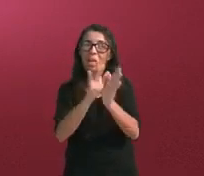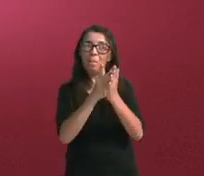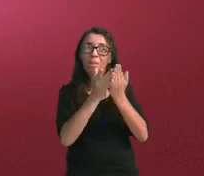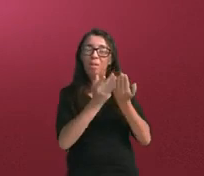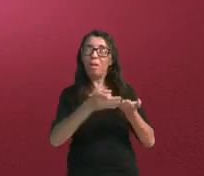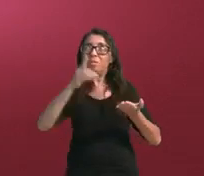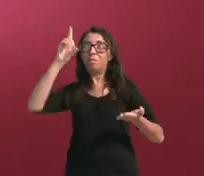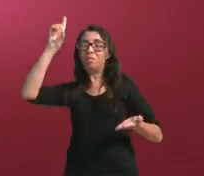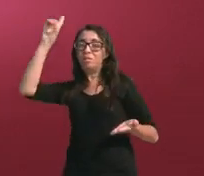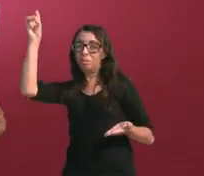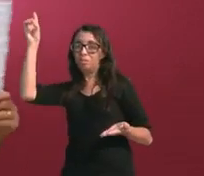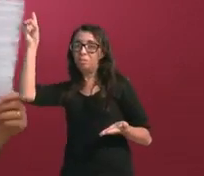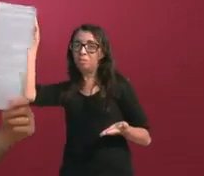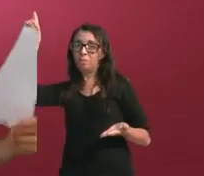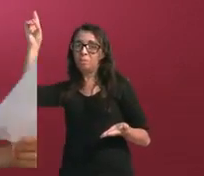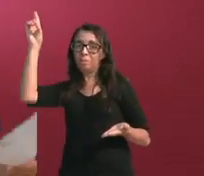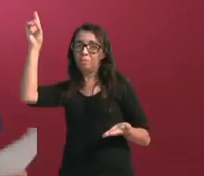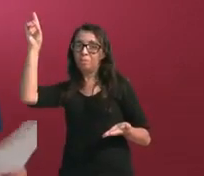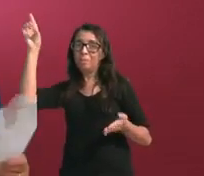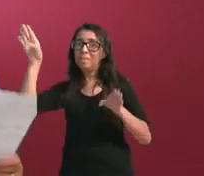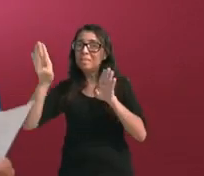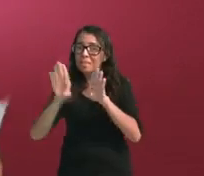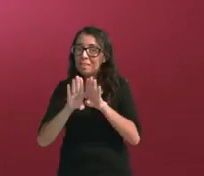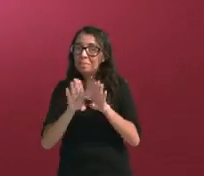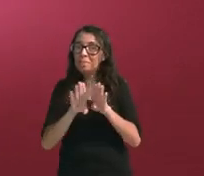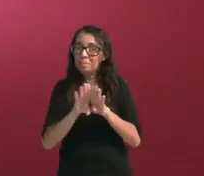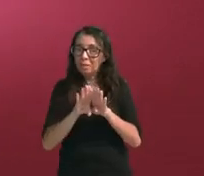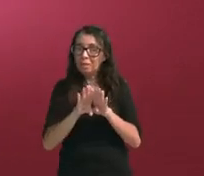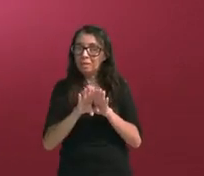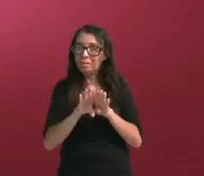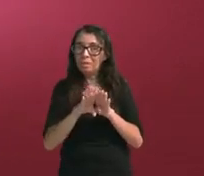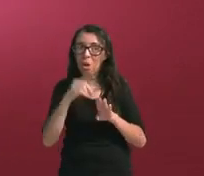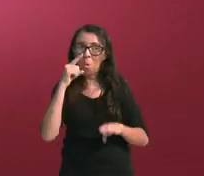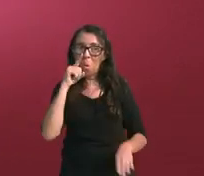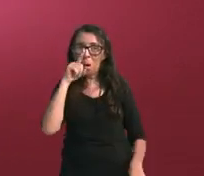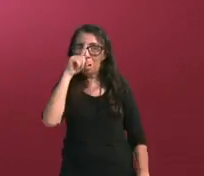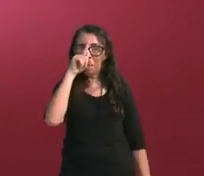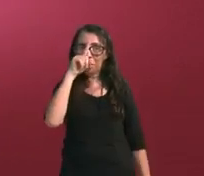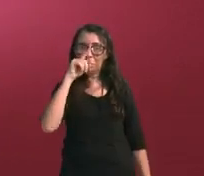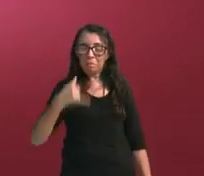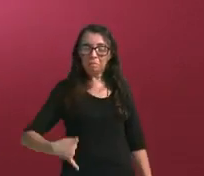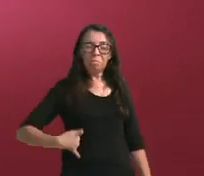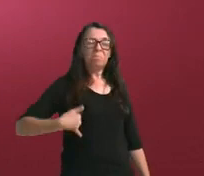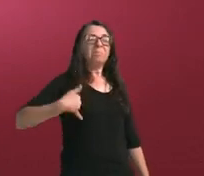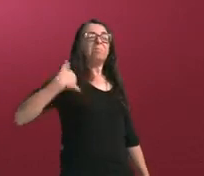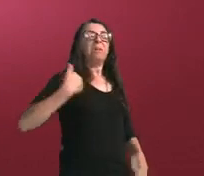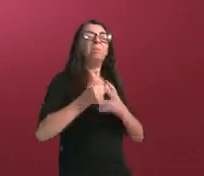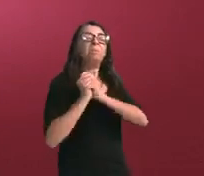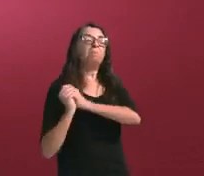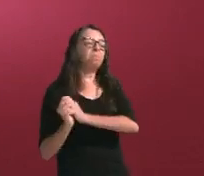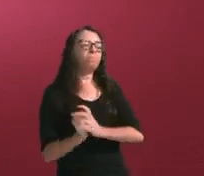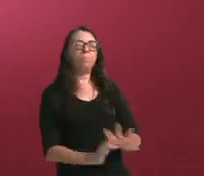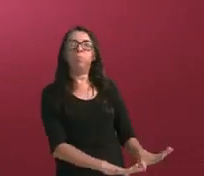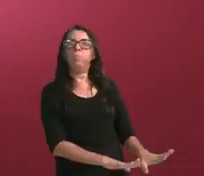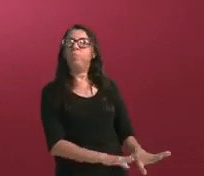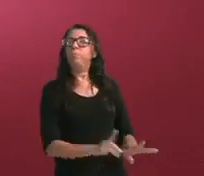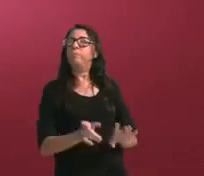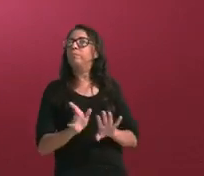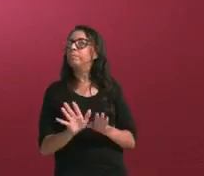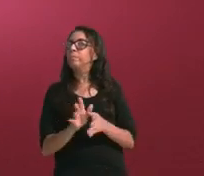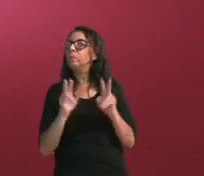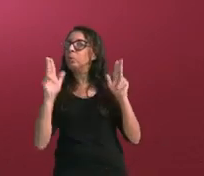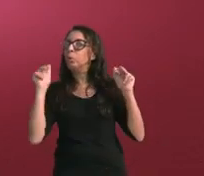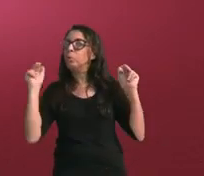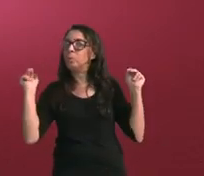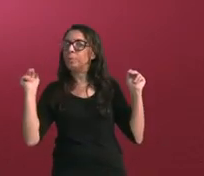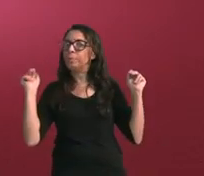espiritual ser realizado por intermédio de nós, pela ação do Espírito Santo em nossas vidas. A quem